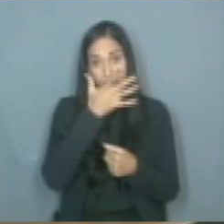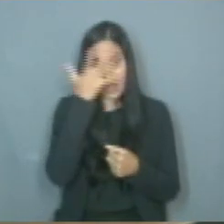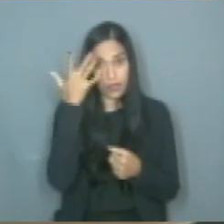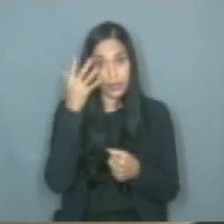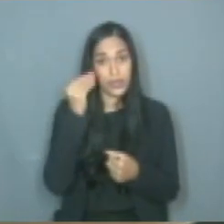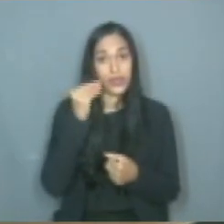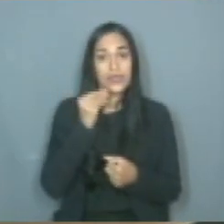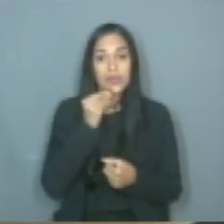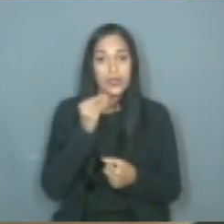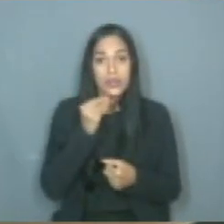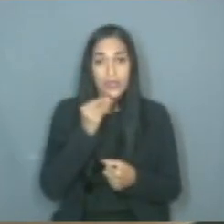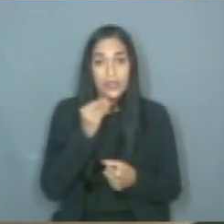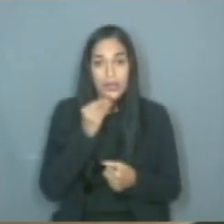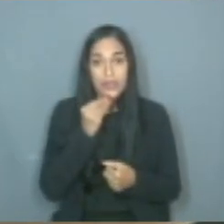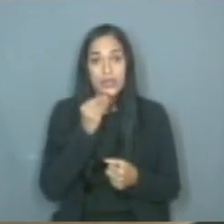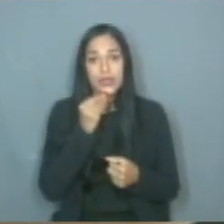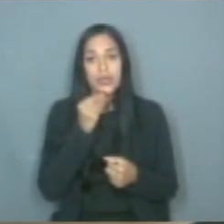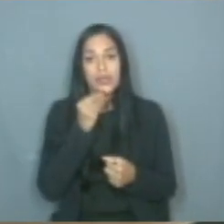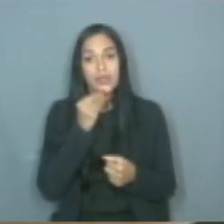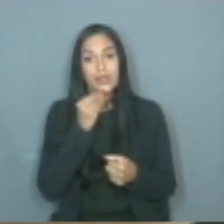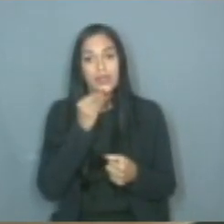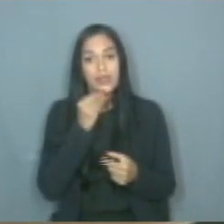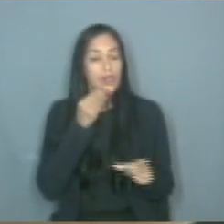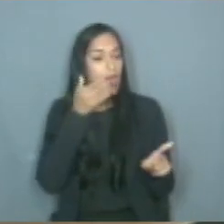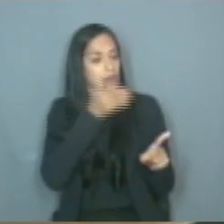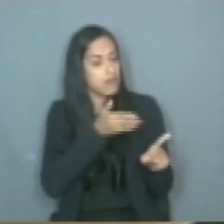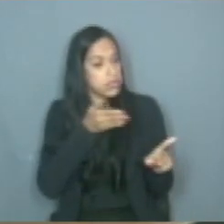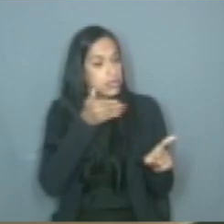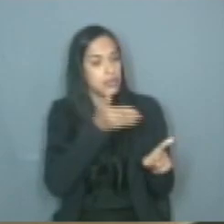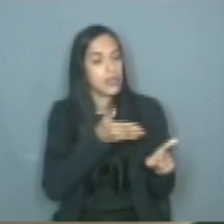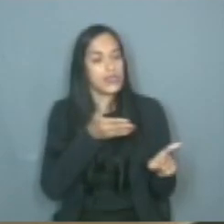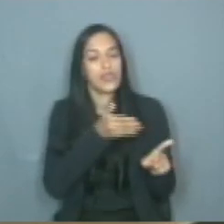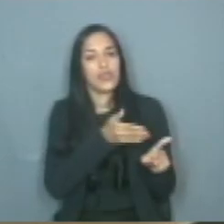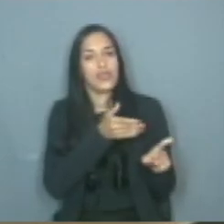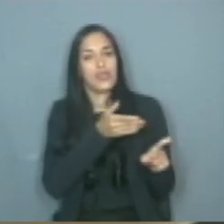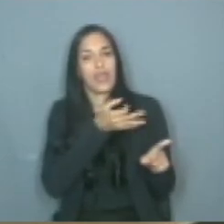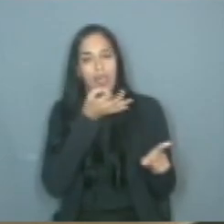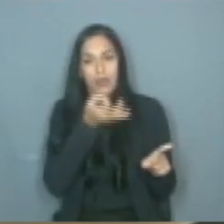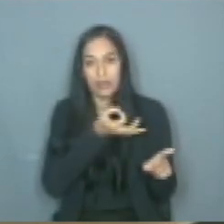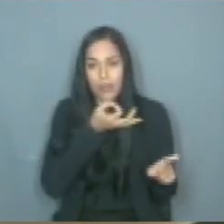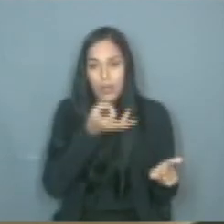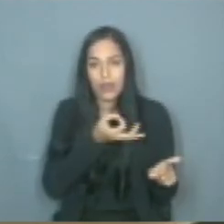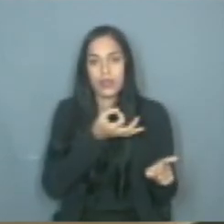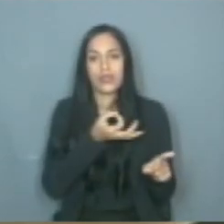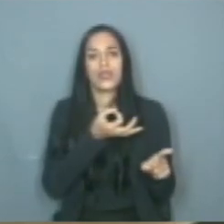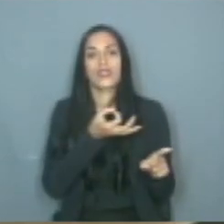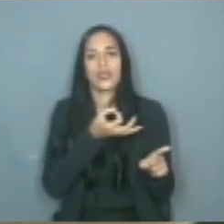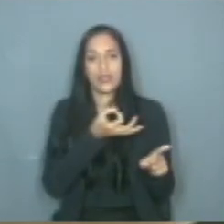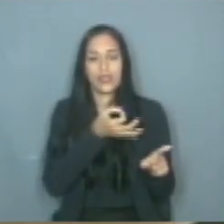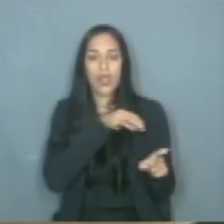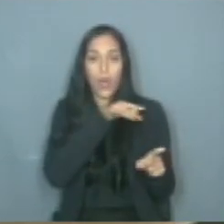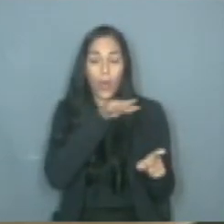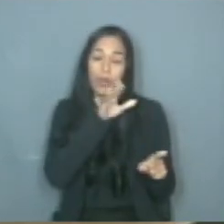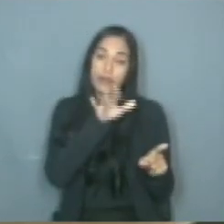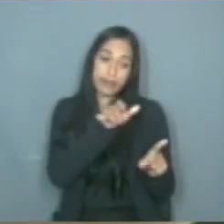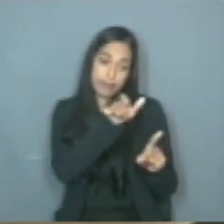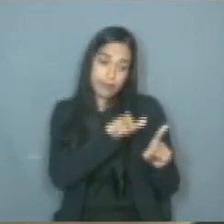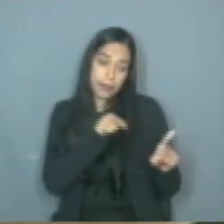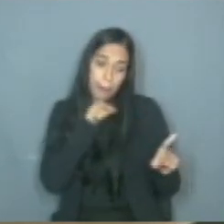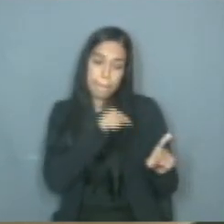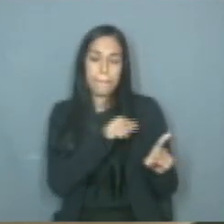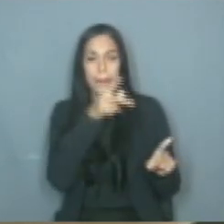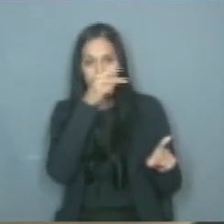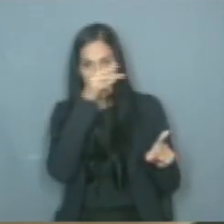tentando direcionar uma crítica, direcionar a crítica ao prefeito da cidade do Recife. Quer dizer o